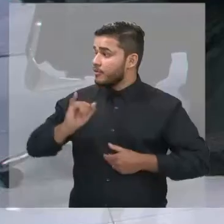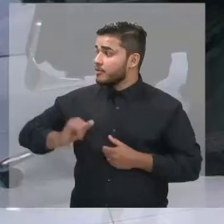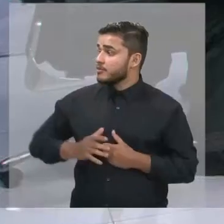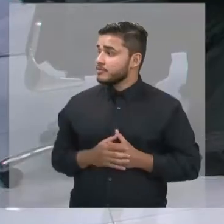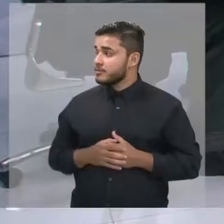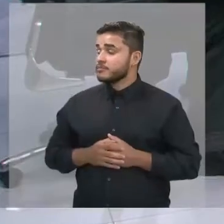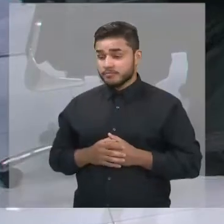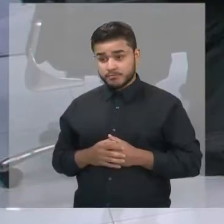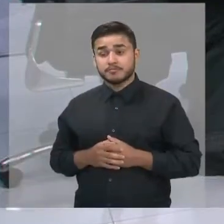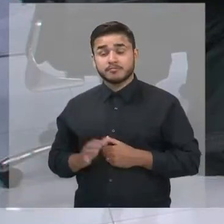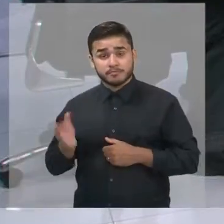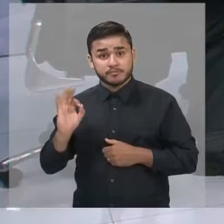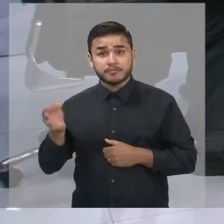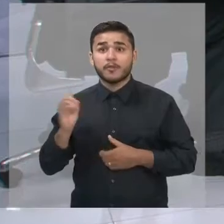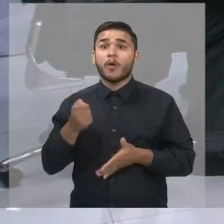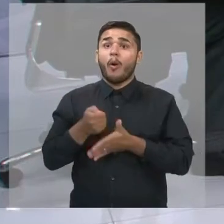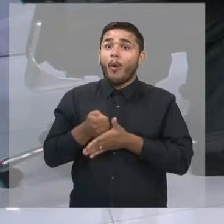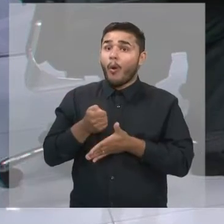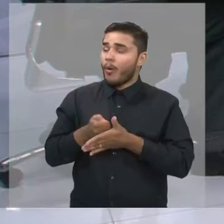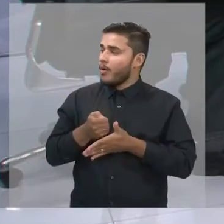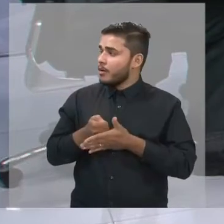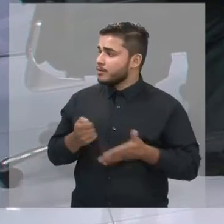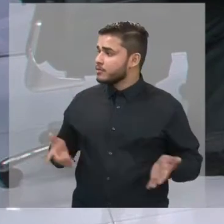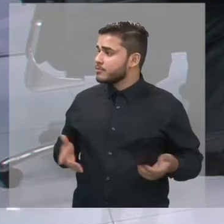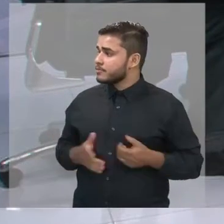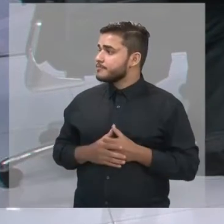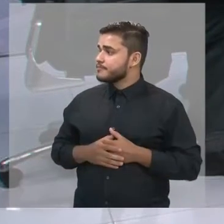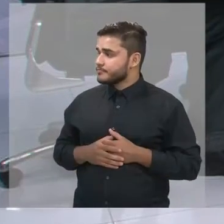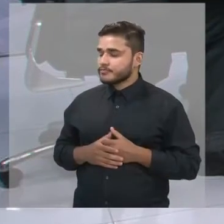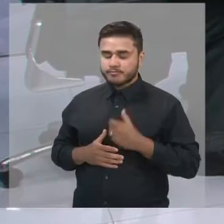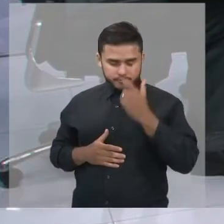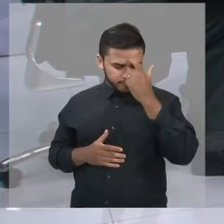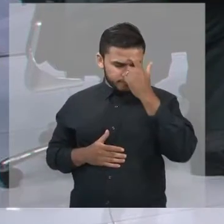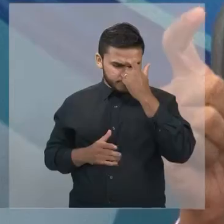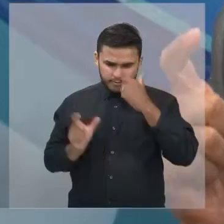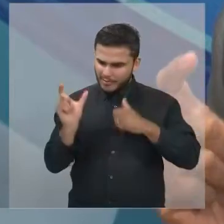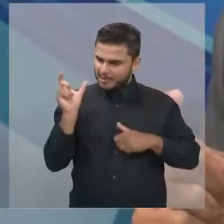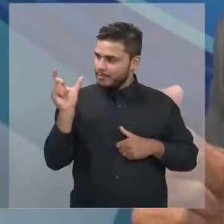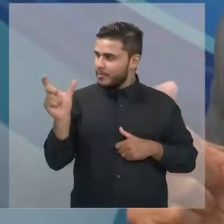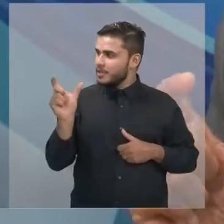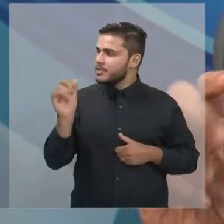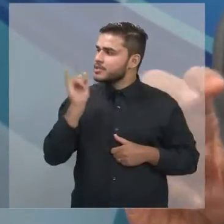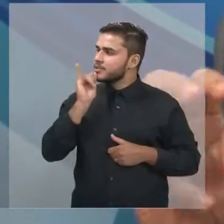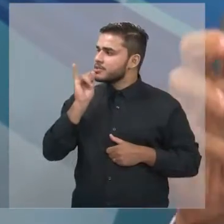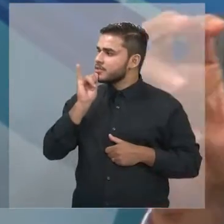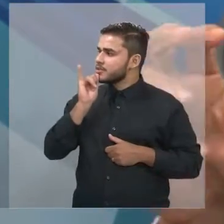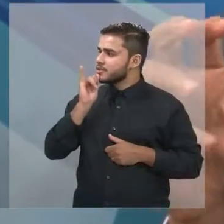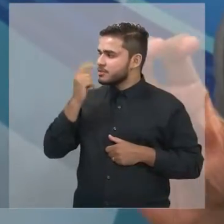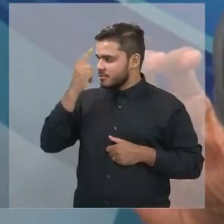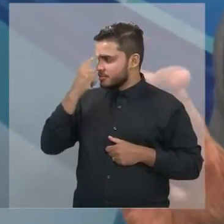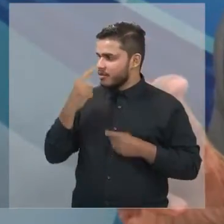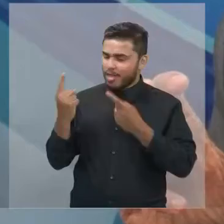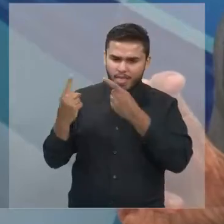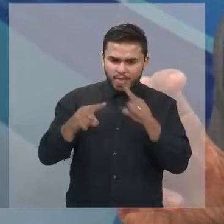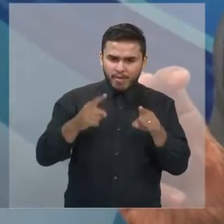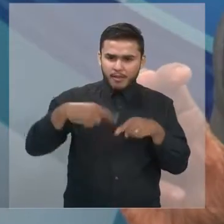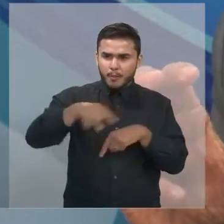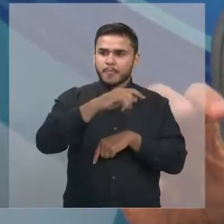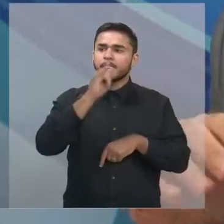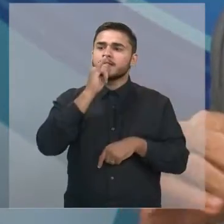É exatamente isso, a imposição de uma adjetivação pejorativa para o dimorfismo